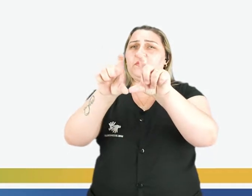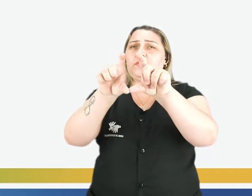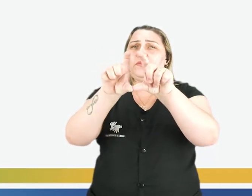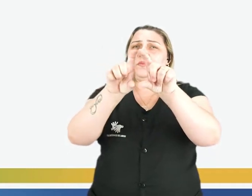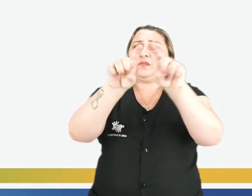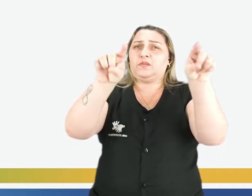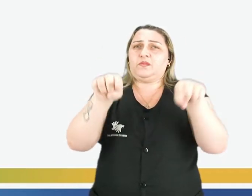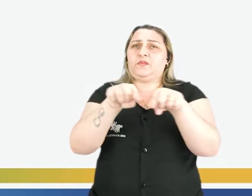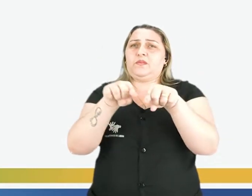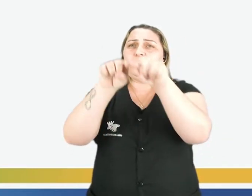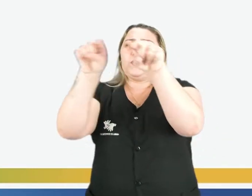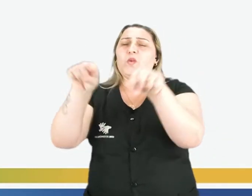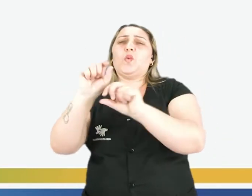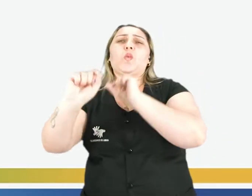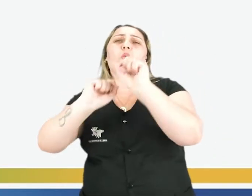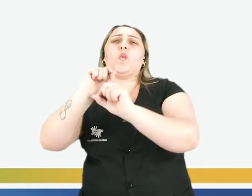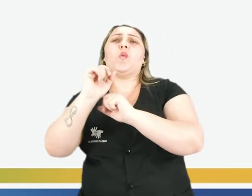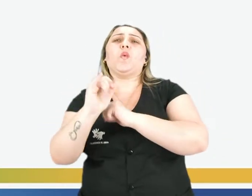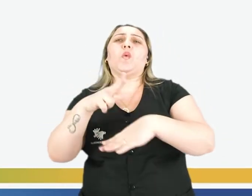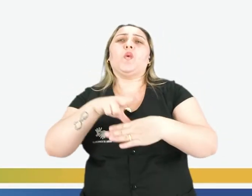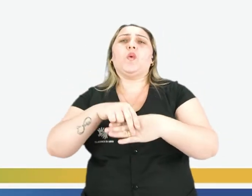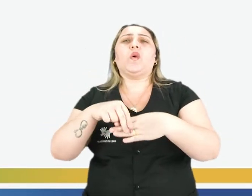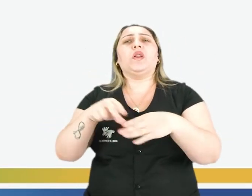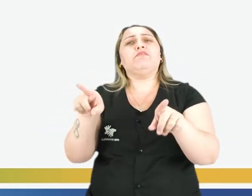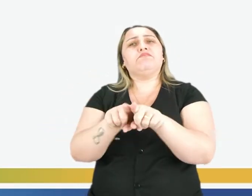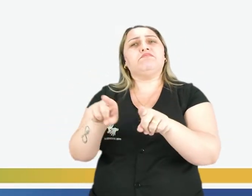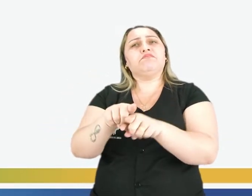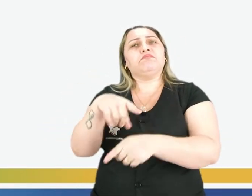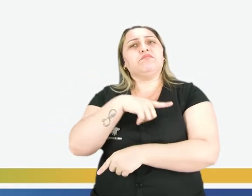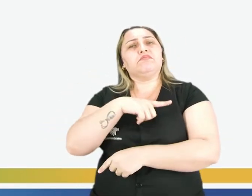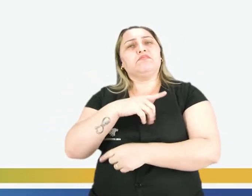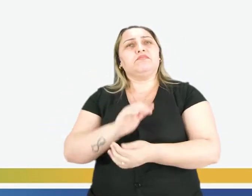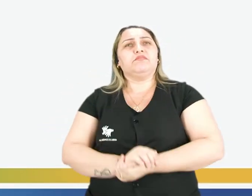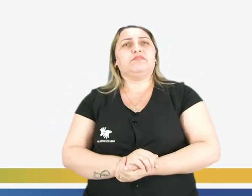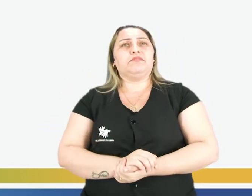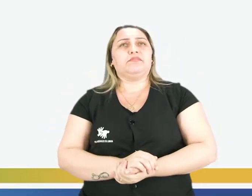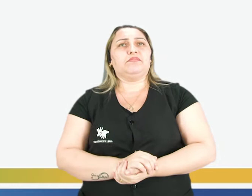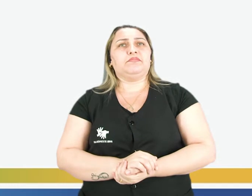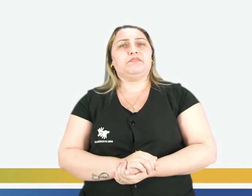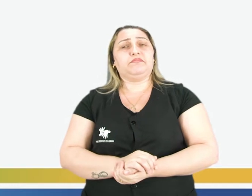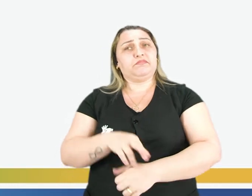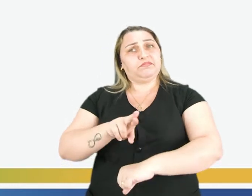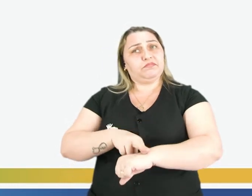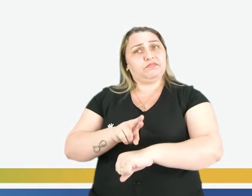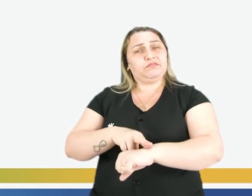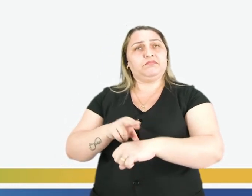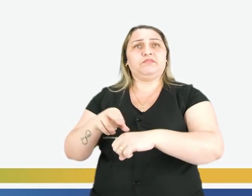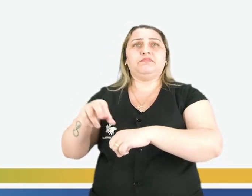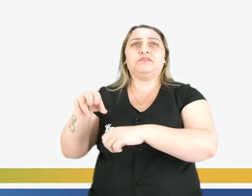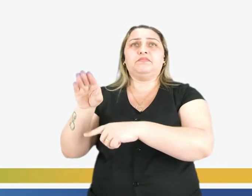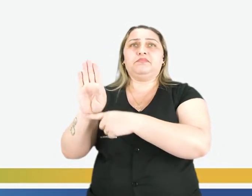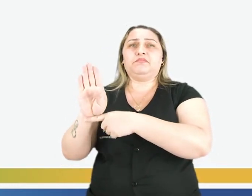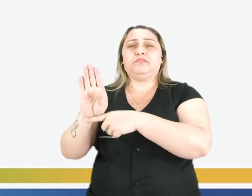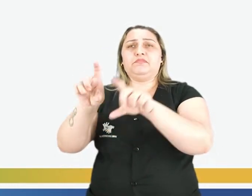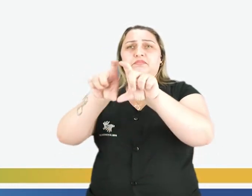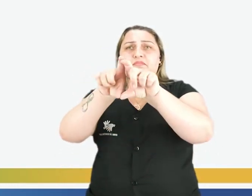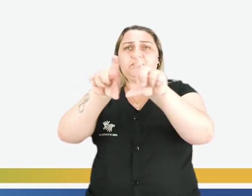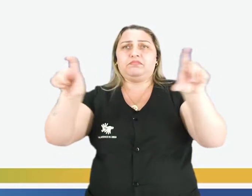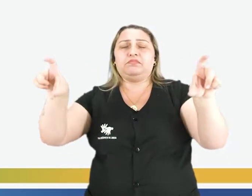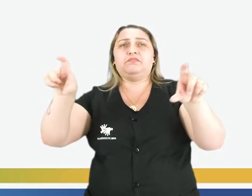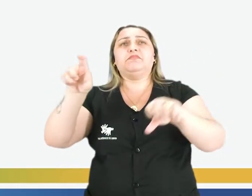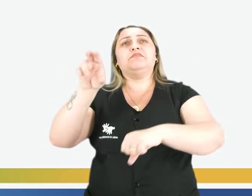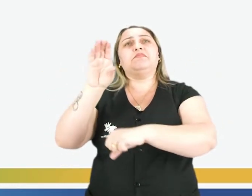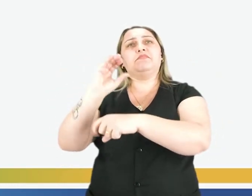cordel também ele possui? Pensa aí comigo. Possui rimas, possui